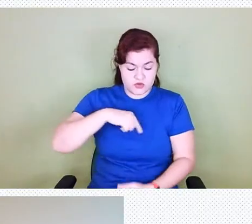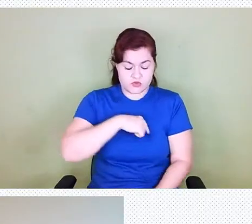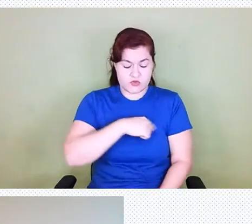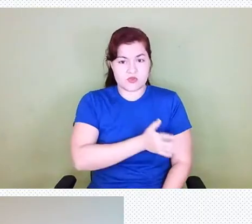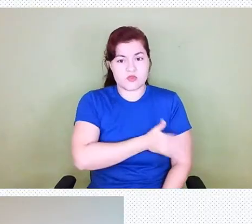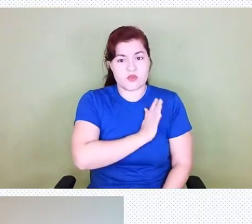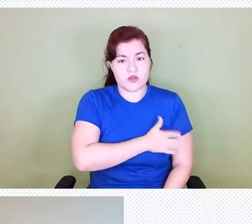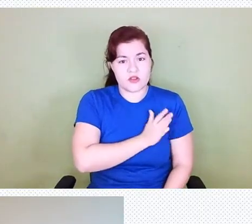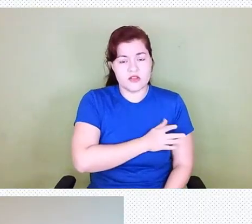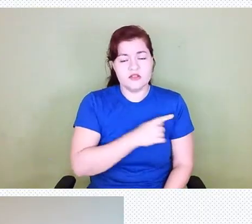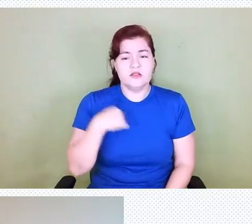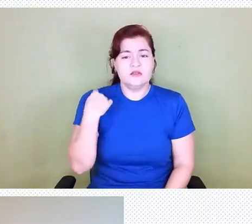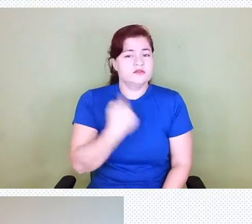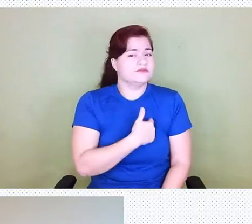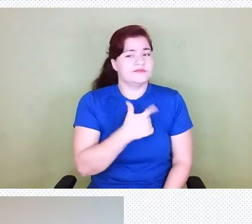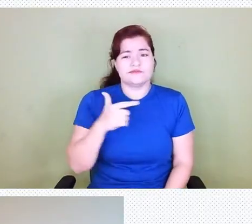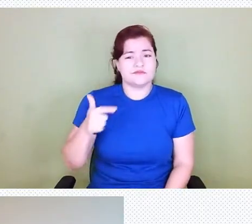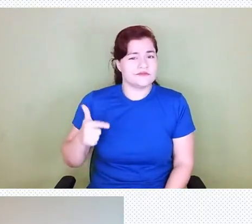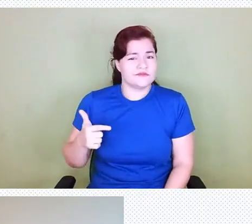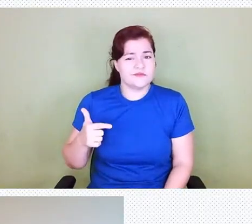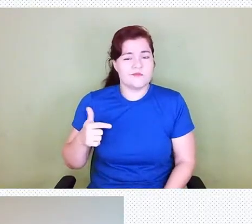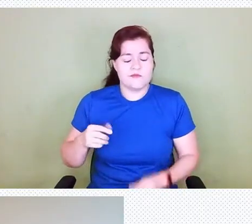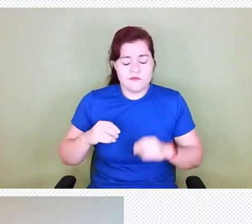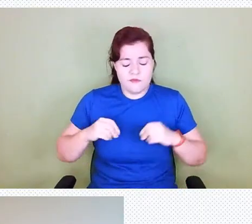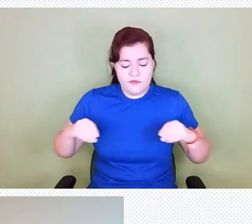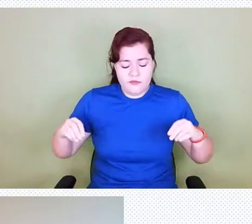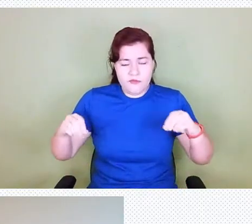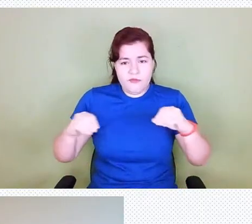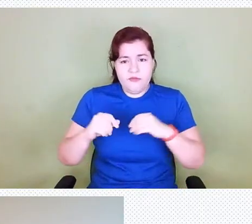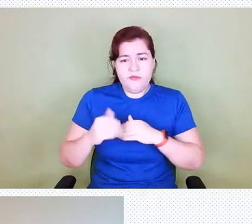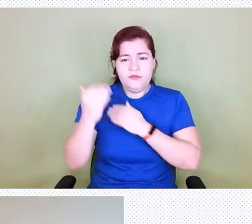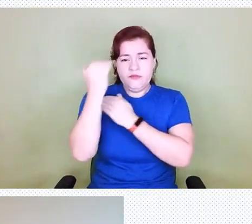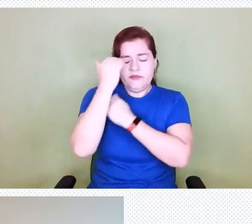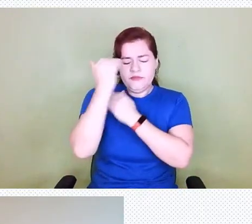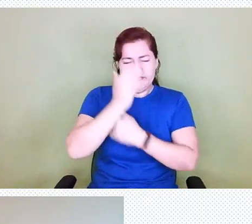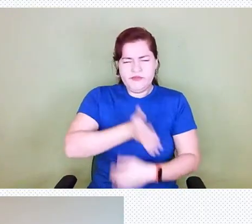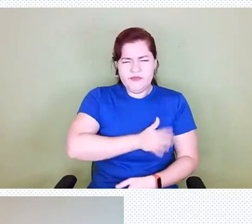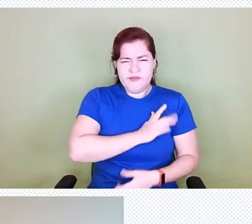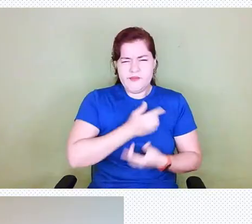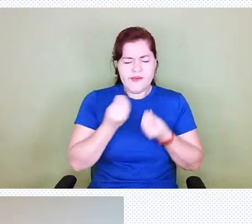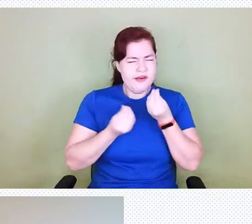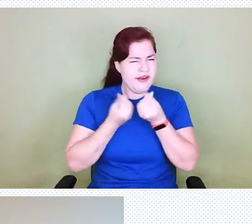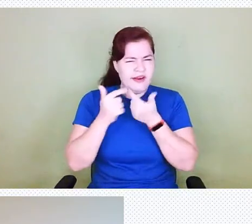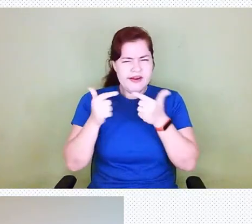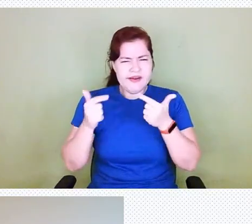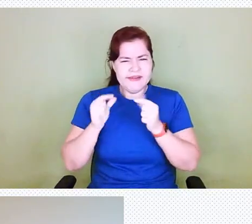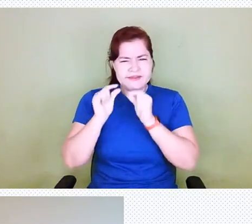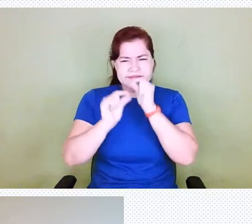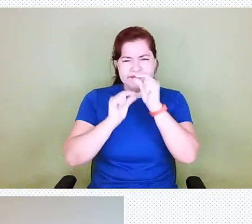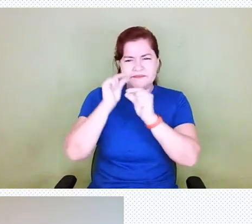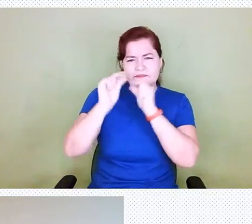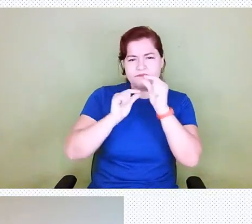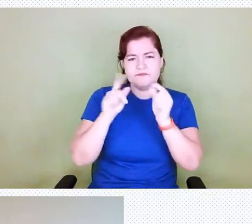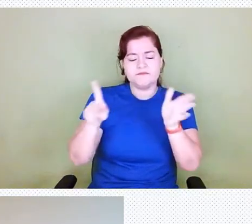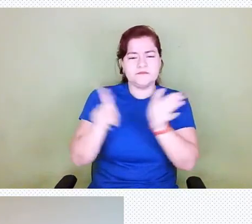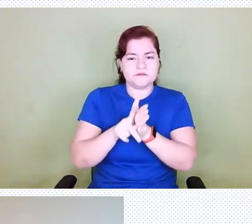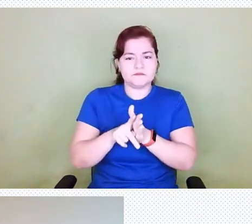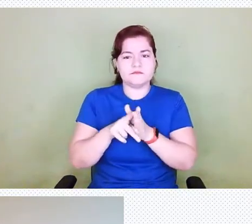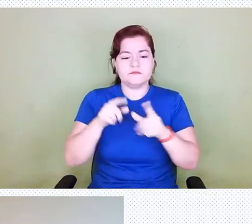coração, nós não temos, assim, no terreno do nosso coração, ainda partezinhas desses tipos de